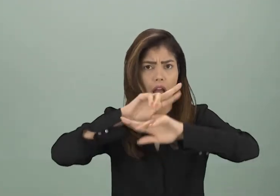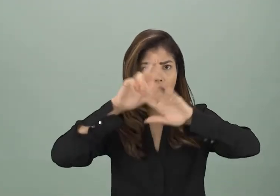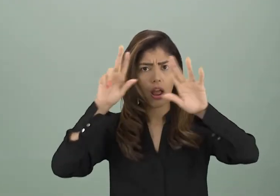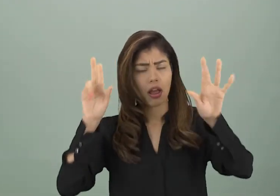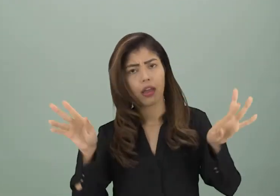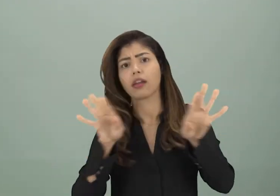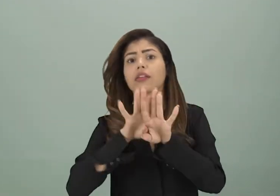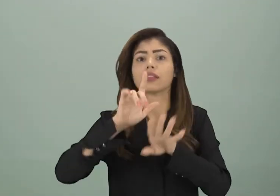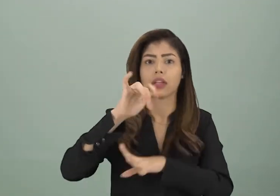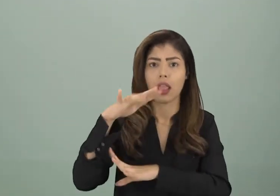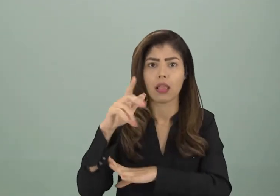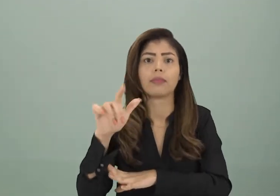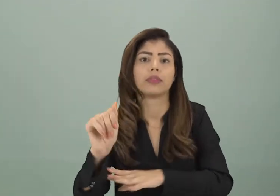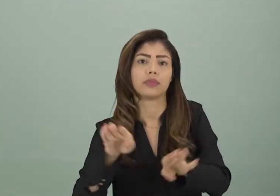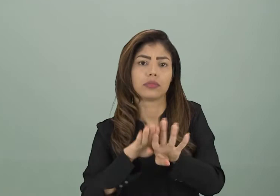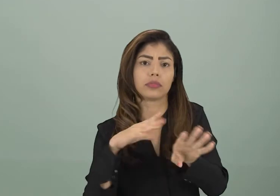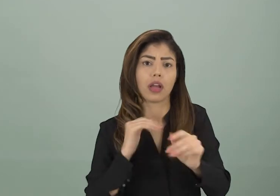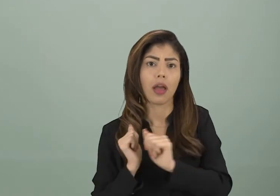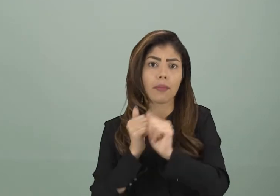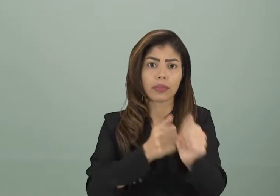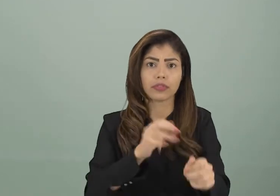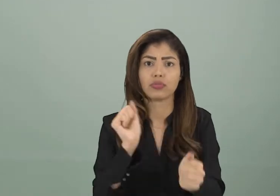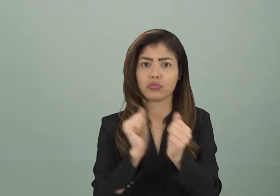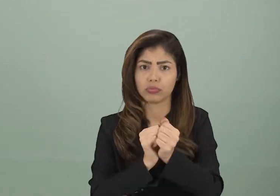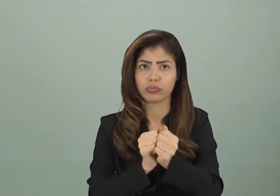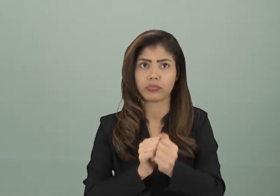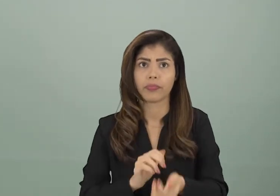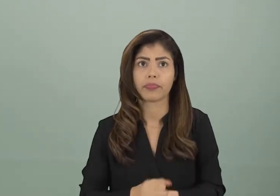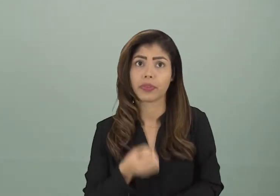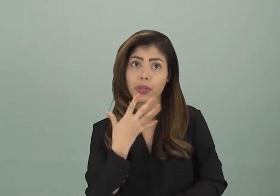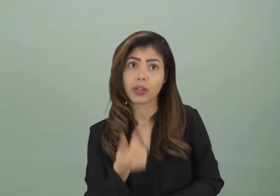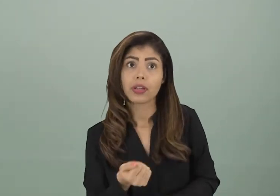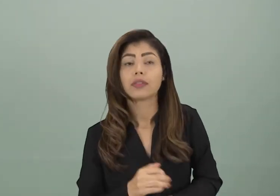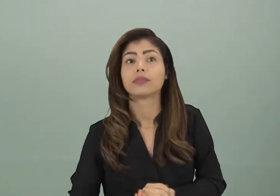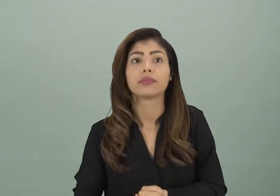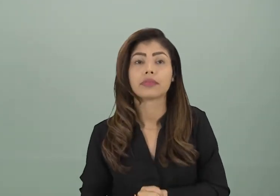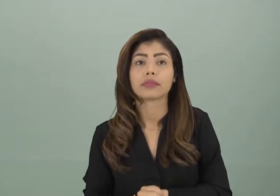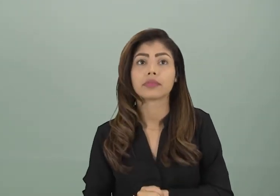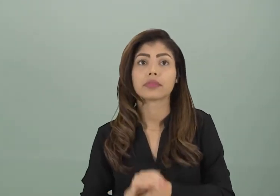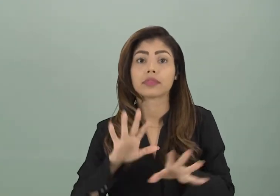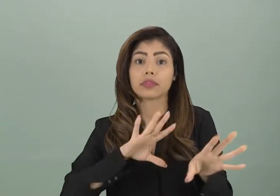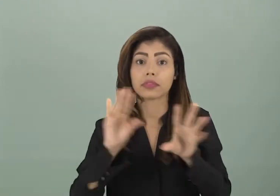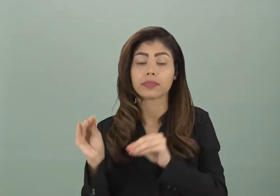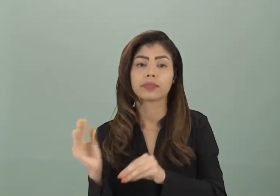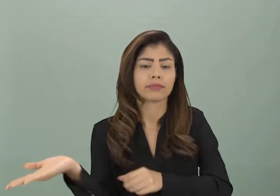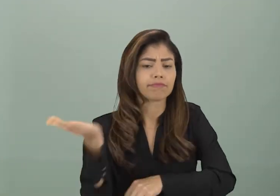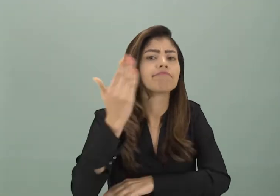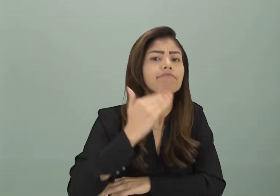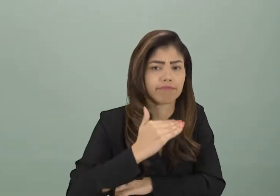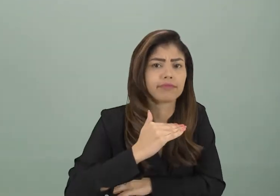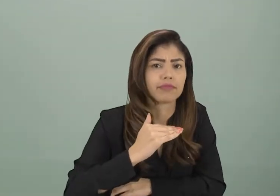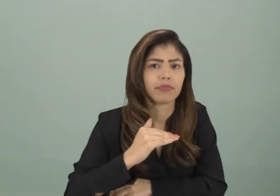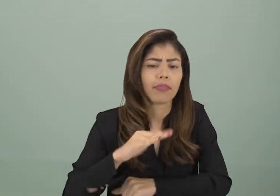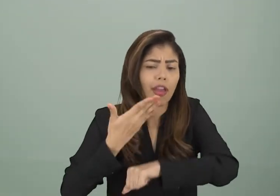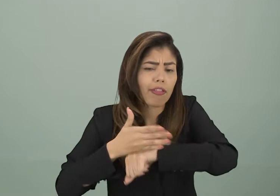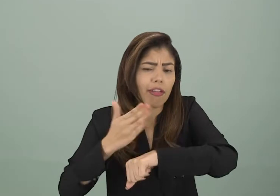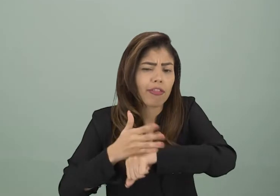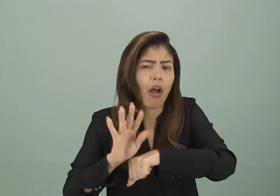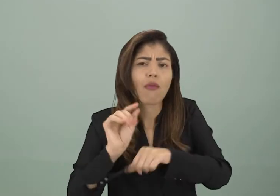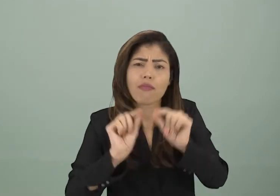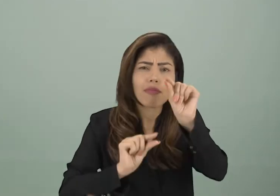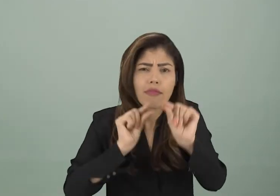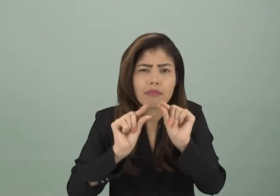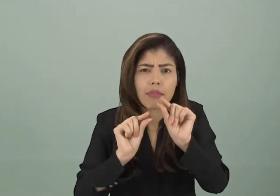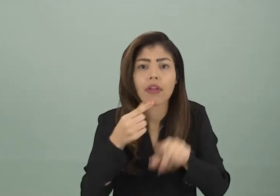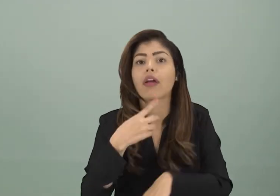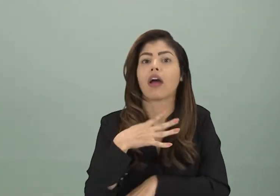Mas a princípio, Aristóteles partia desse elemento. Tudo bem, concluída essa parte, agora vamos exercitar um pouquinho nossos